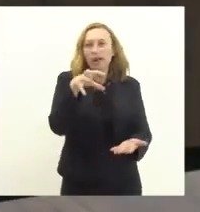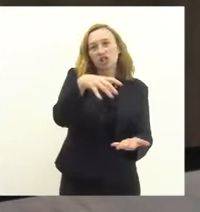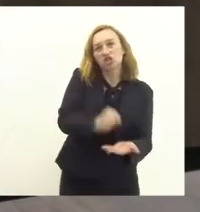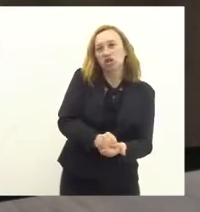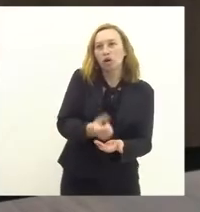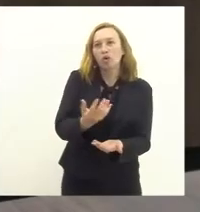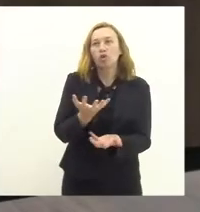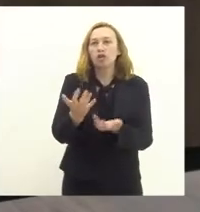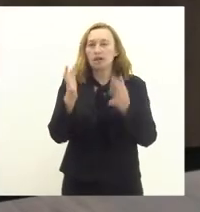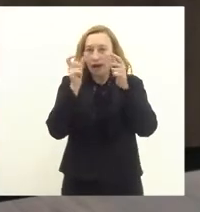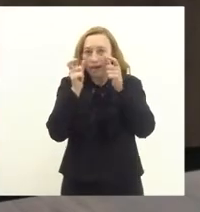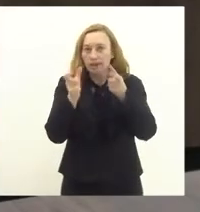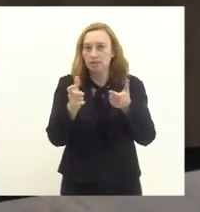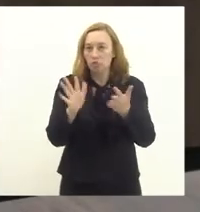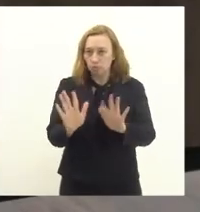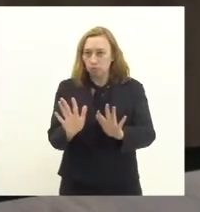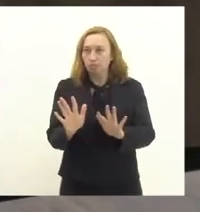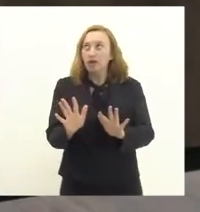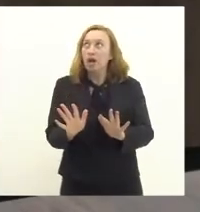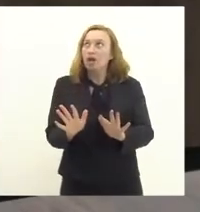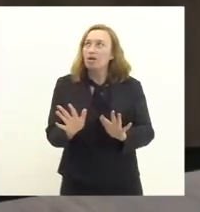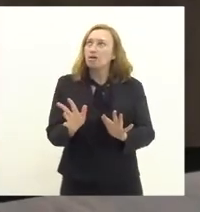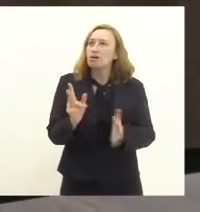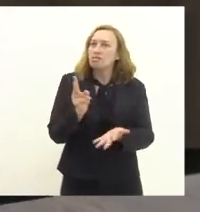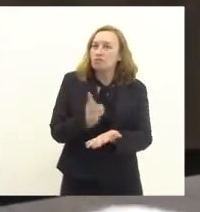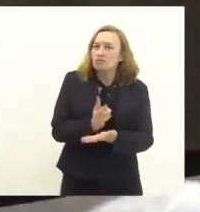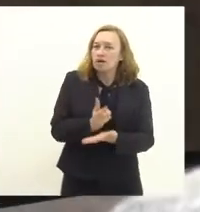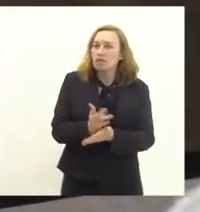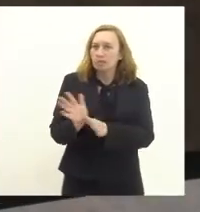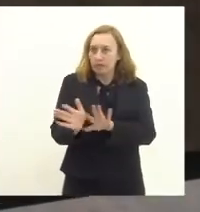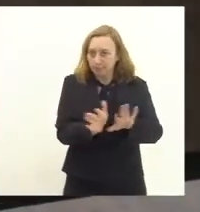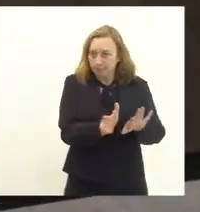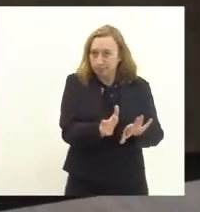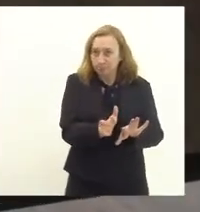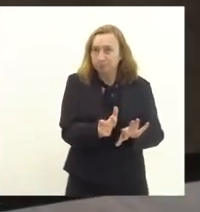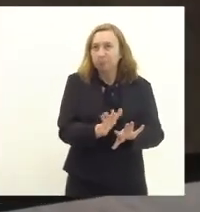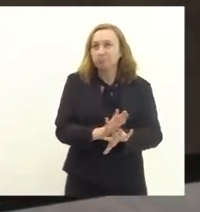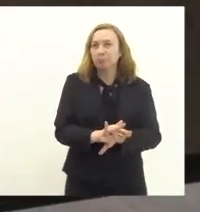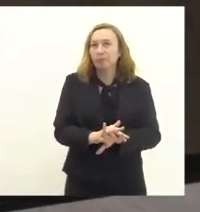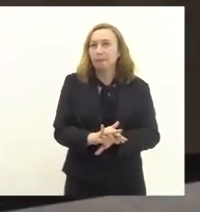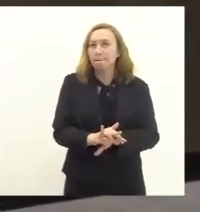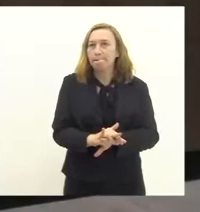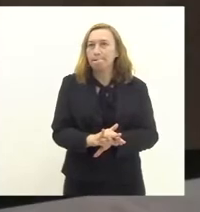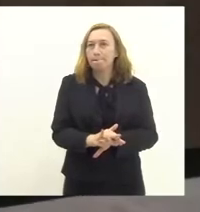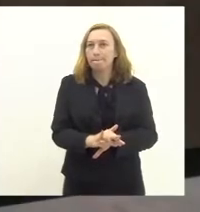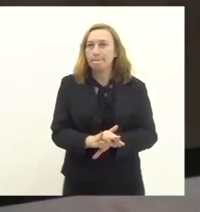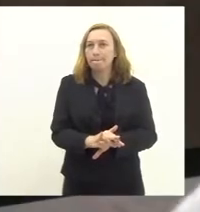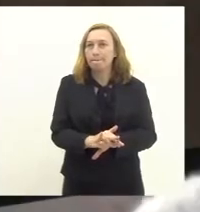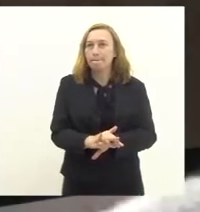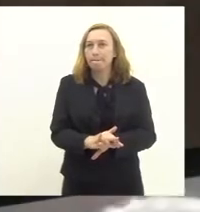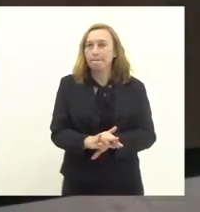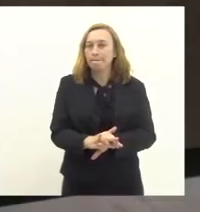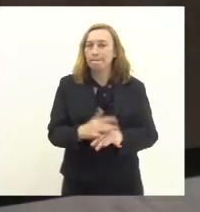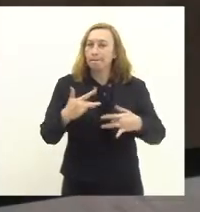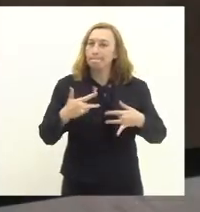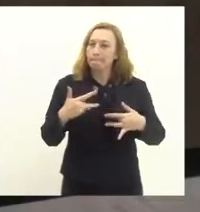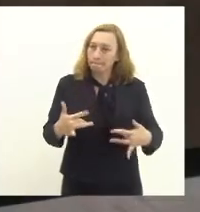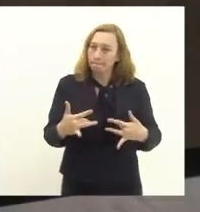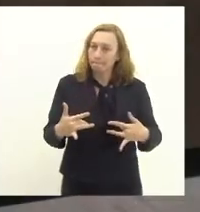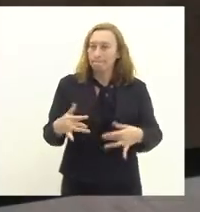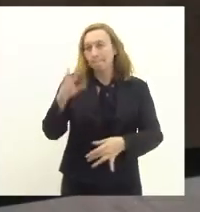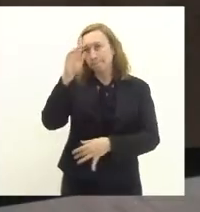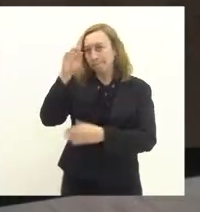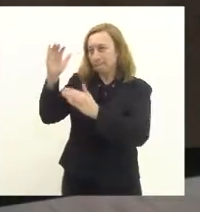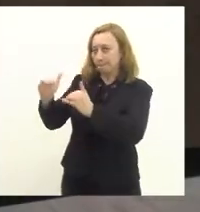até atenção, Vossa Excelência. Ainda que inoportuna, eu queria me solidarizar com Vossa